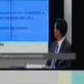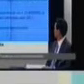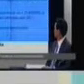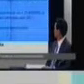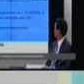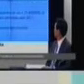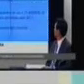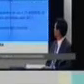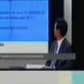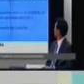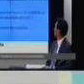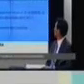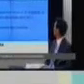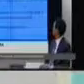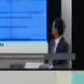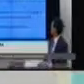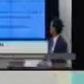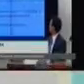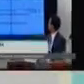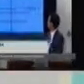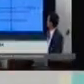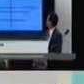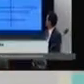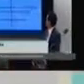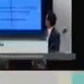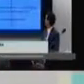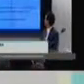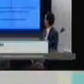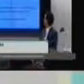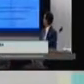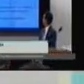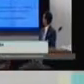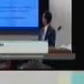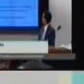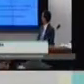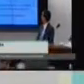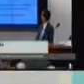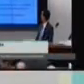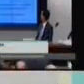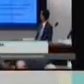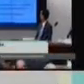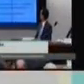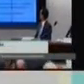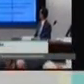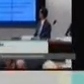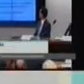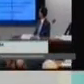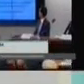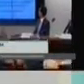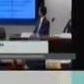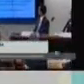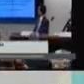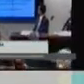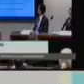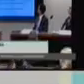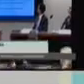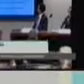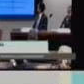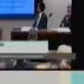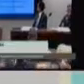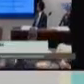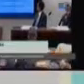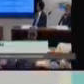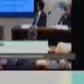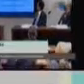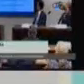Precisamos apoiar as pessoas que sobrevivem do plantio do fumo com outras culturas, porque a gente